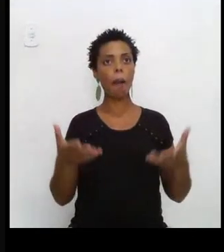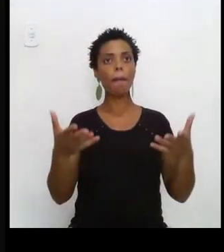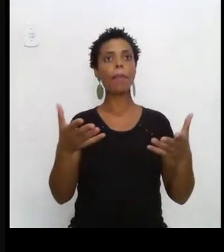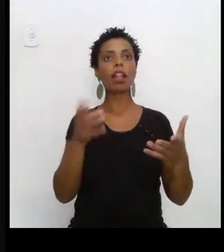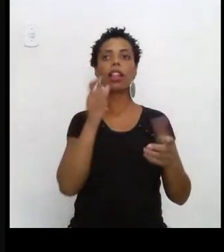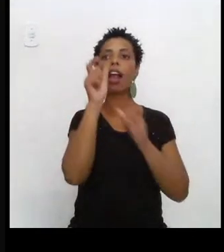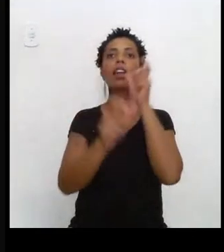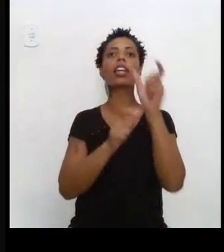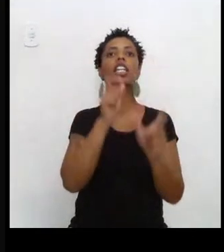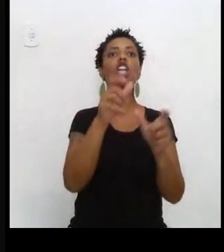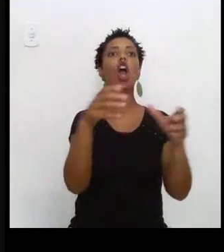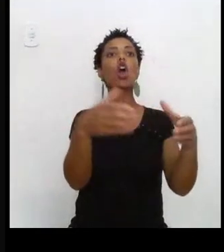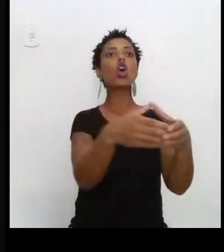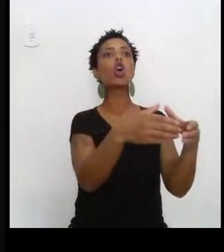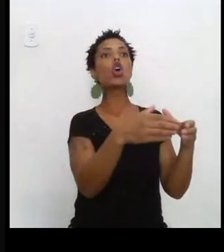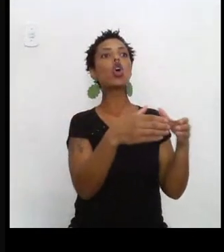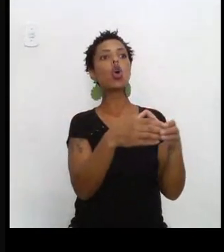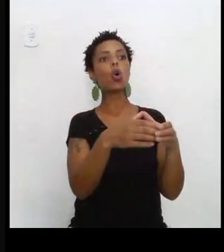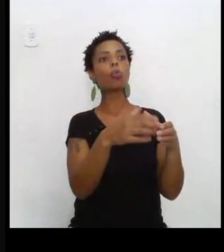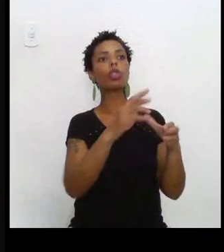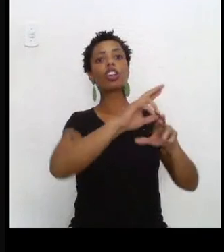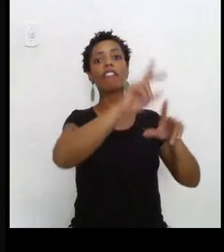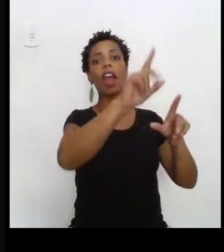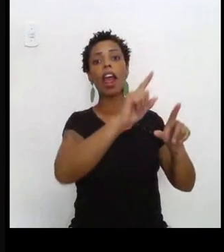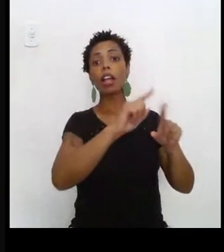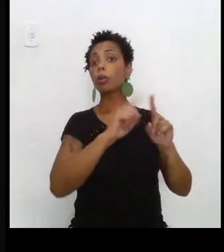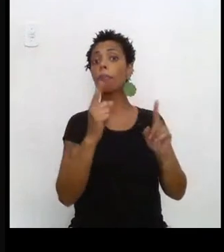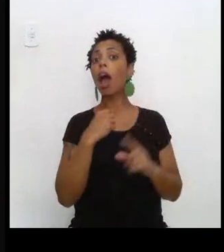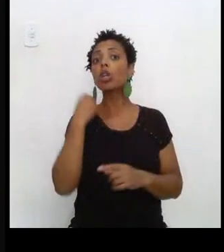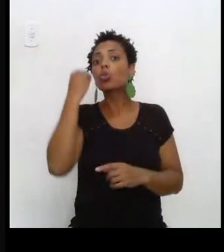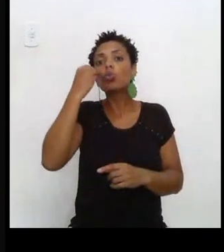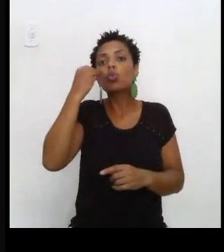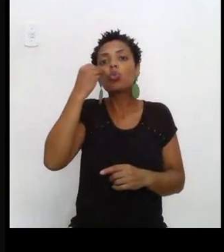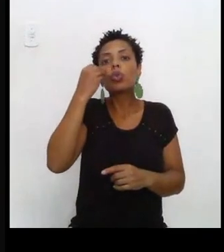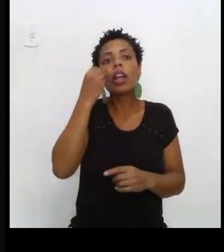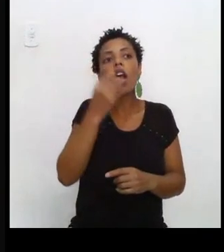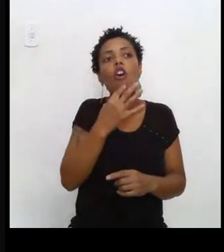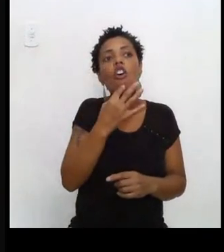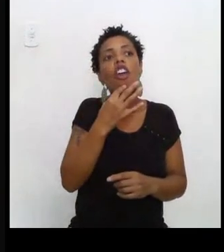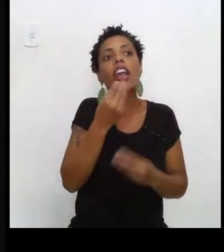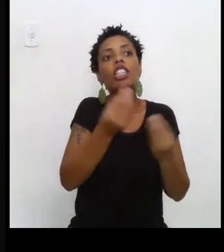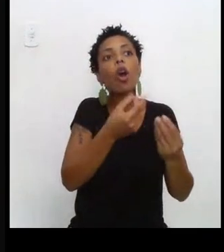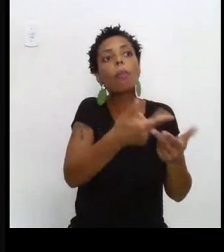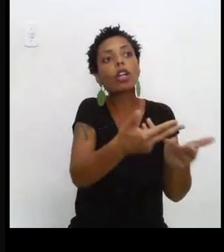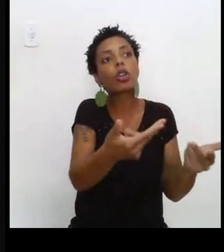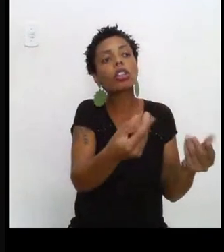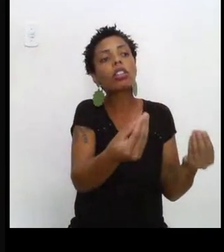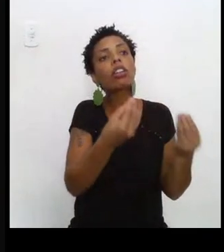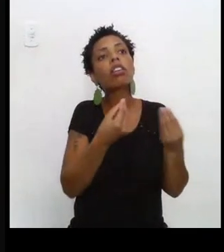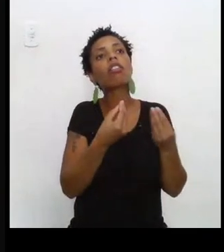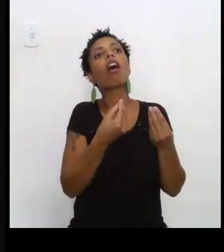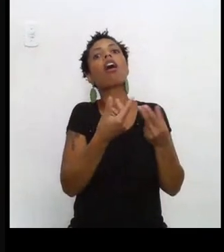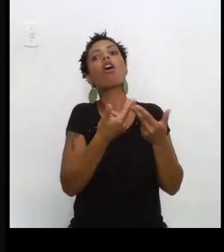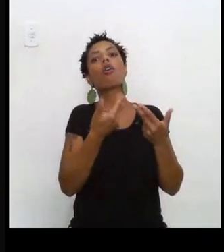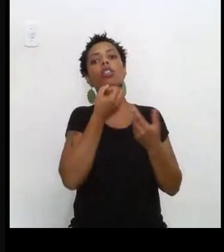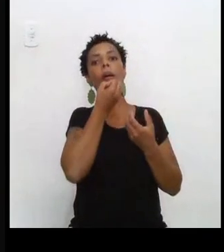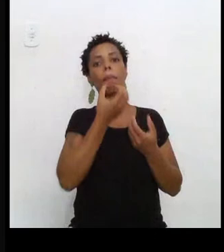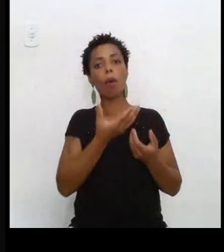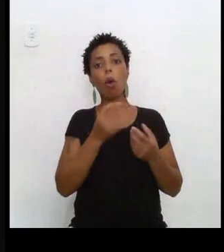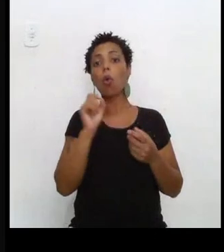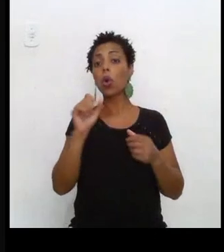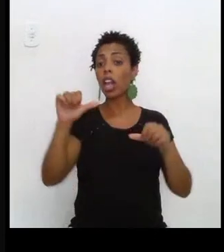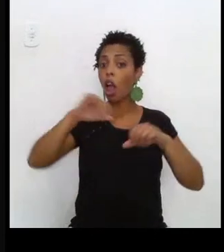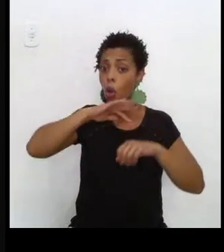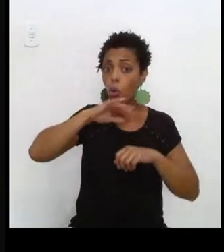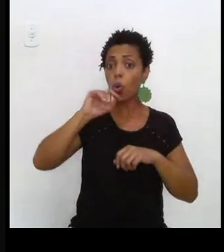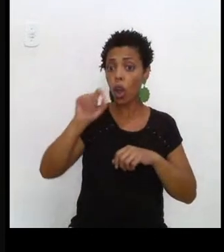sentido que esta coador Garcia Elaine no toma Fronteira sexual e pulsão da reconhecimento à